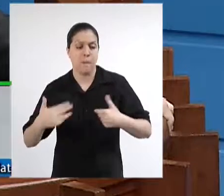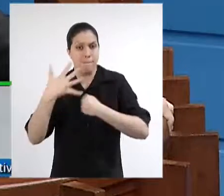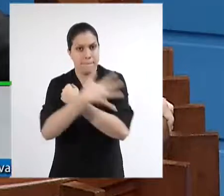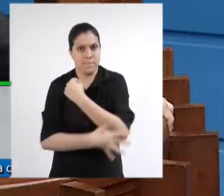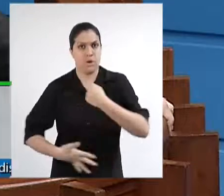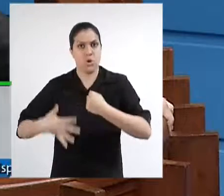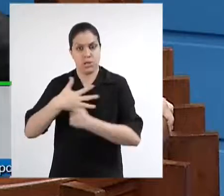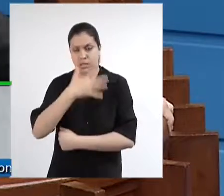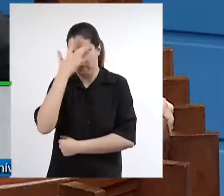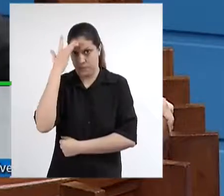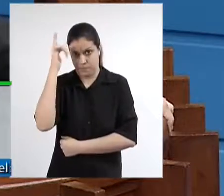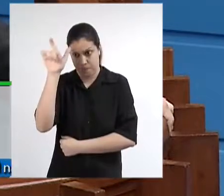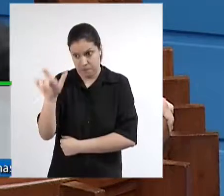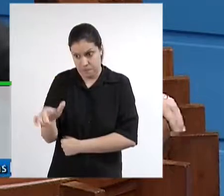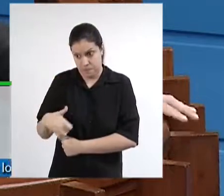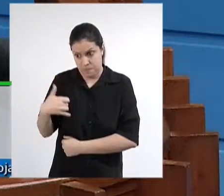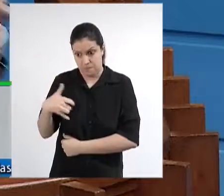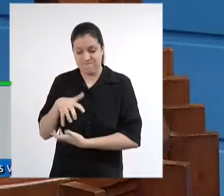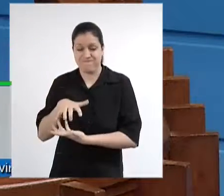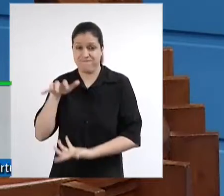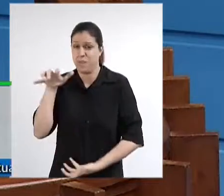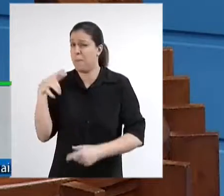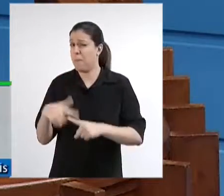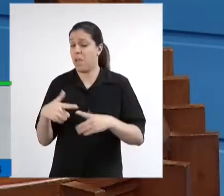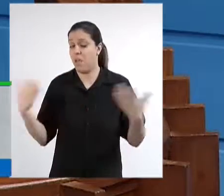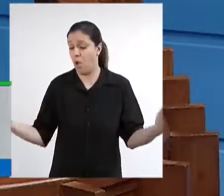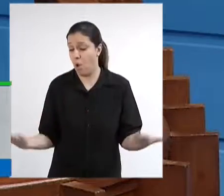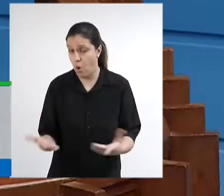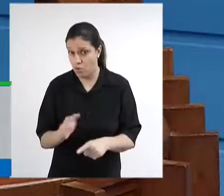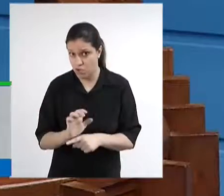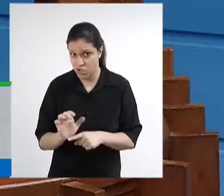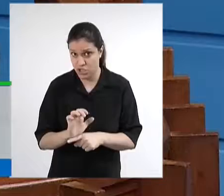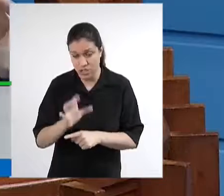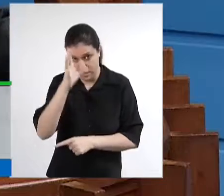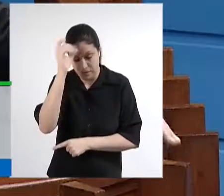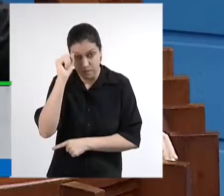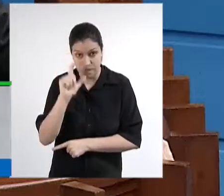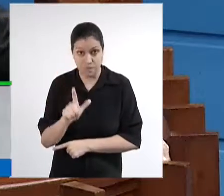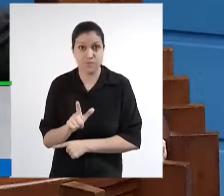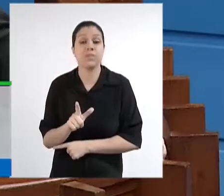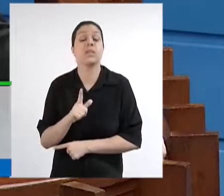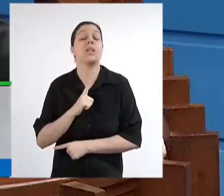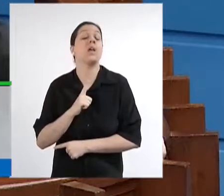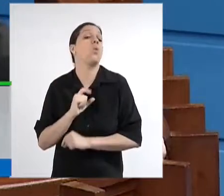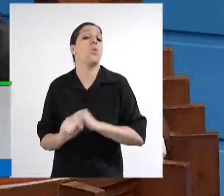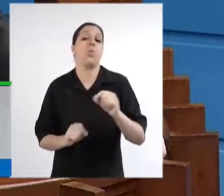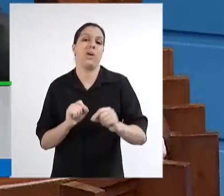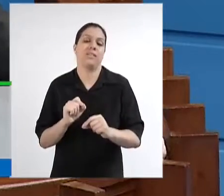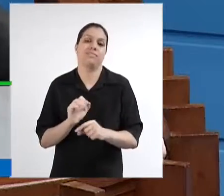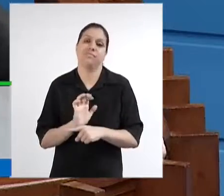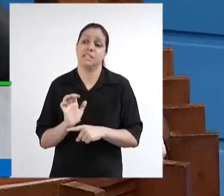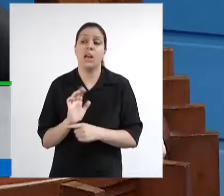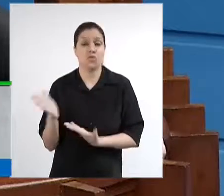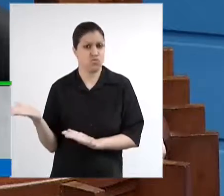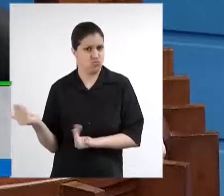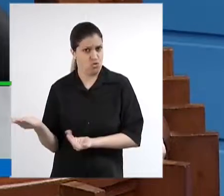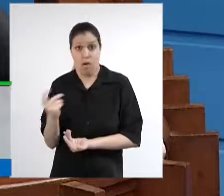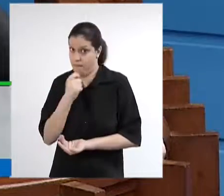pessoa idosa. Porque hoje o estado do Mato Grosso do Sul é um estado ainda